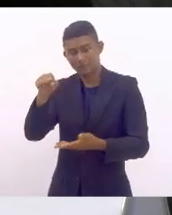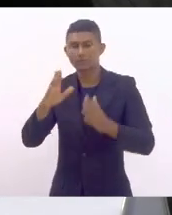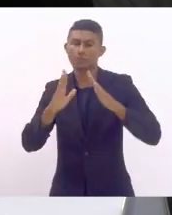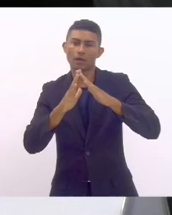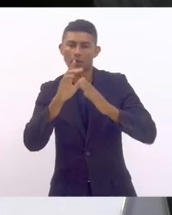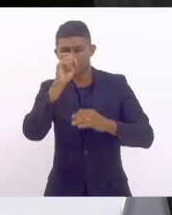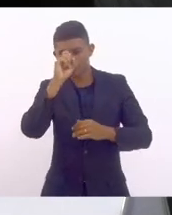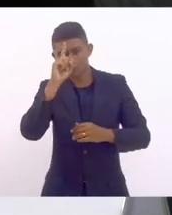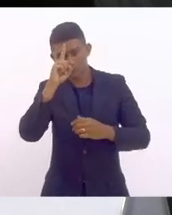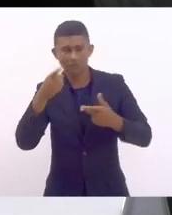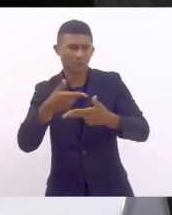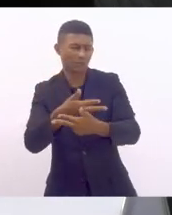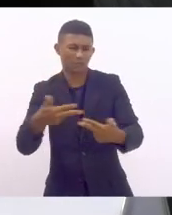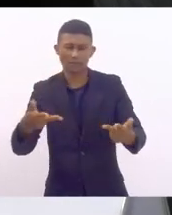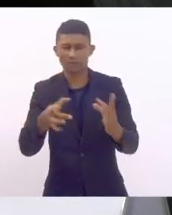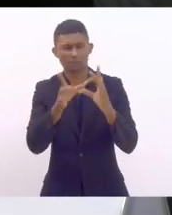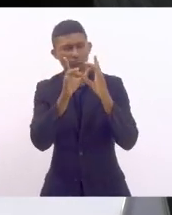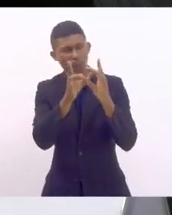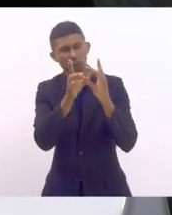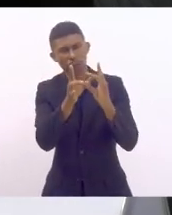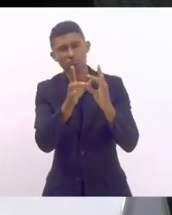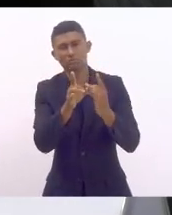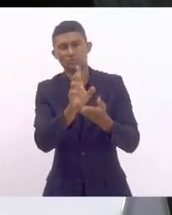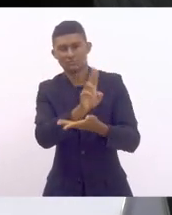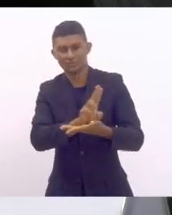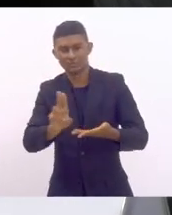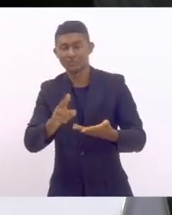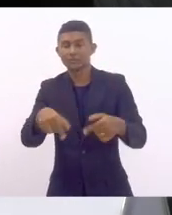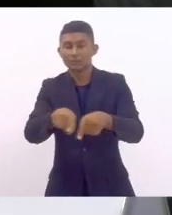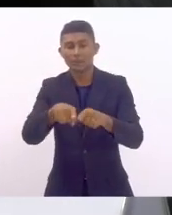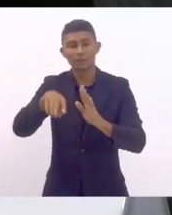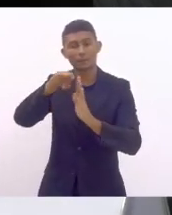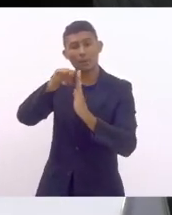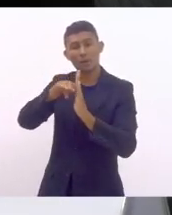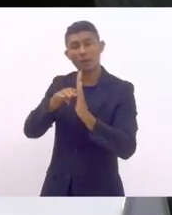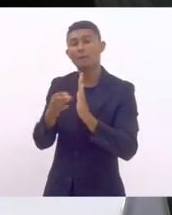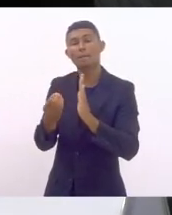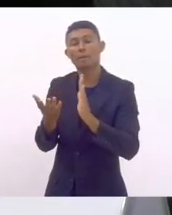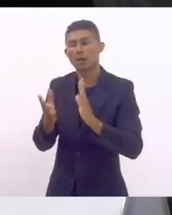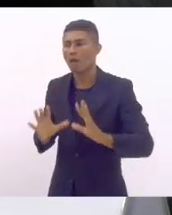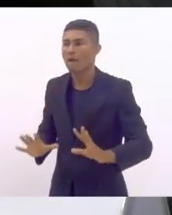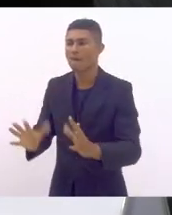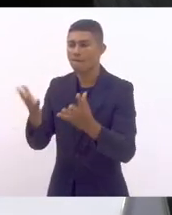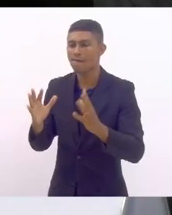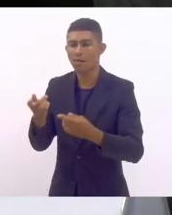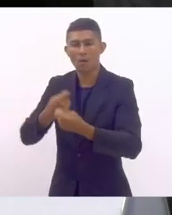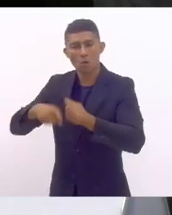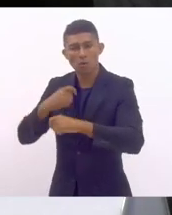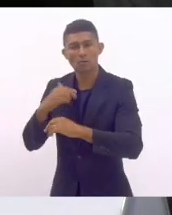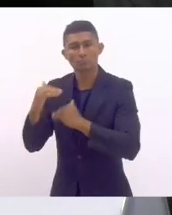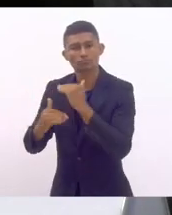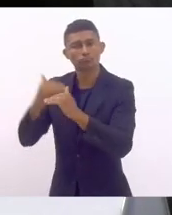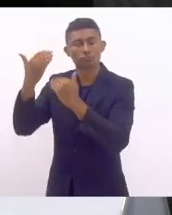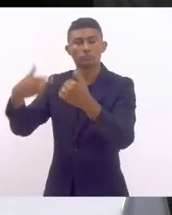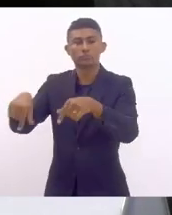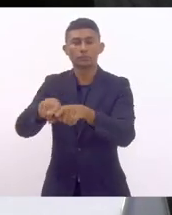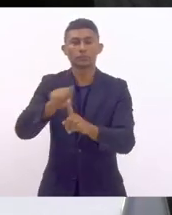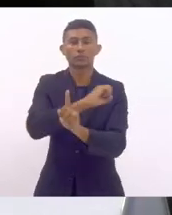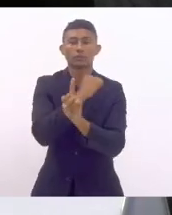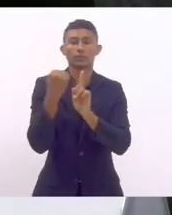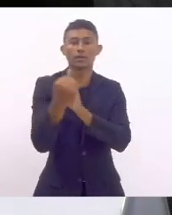desligados existe tu diz mas série de programas de desenvolvimento econômico de Assistência Social de